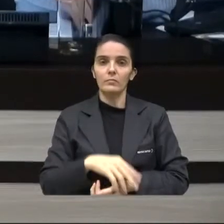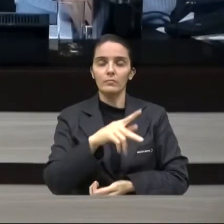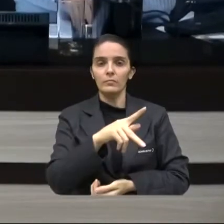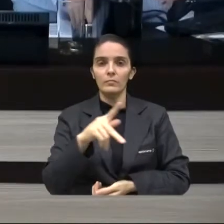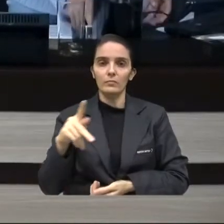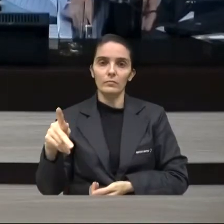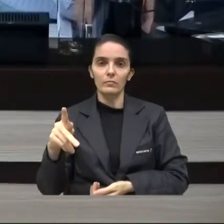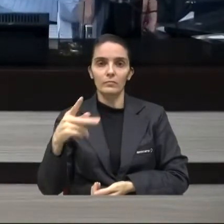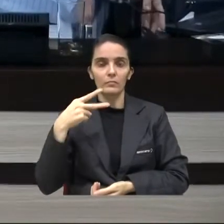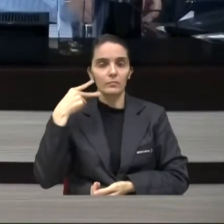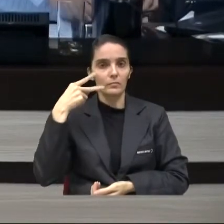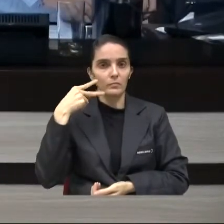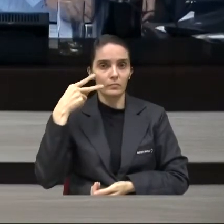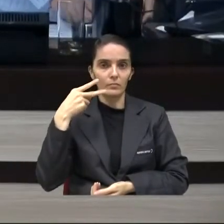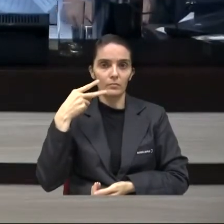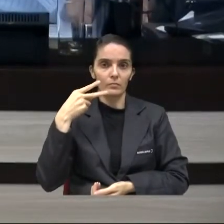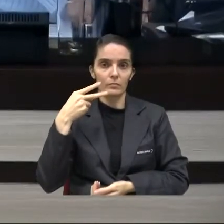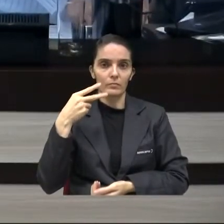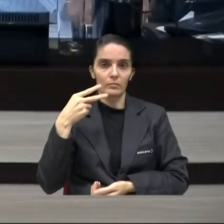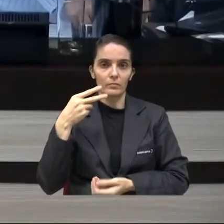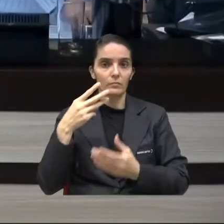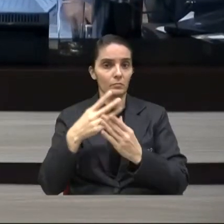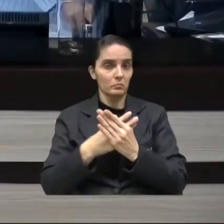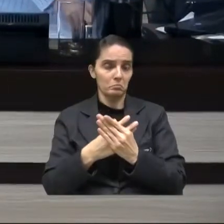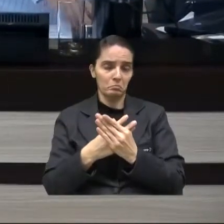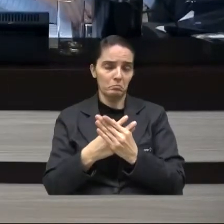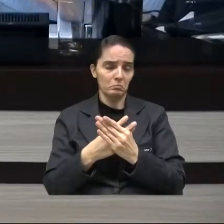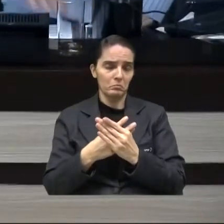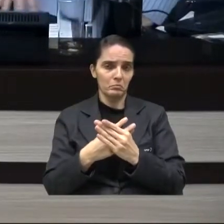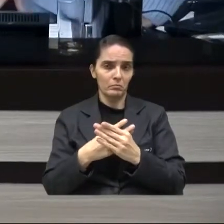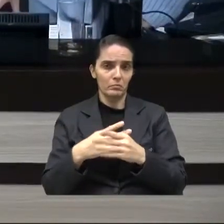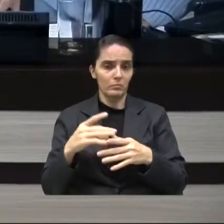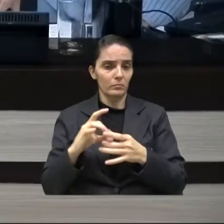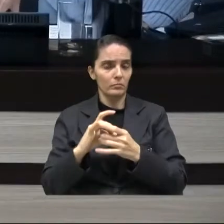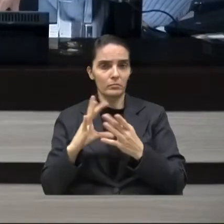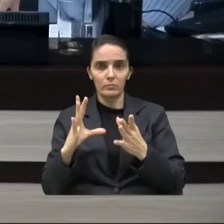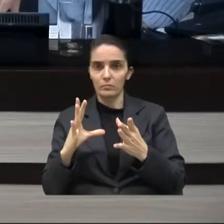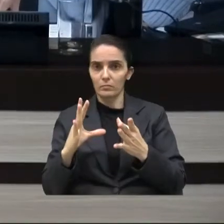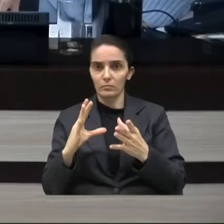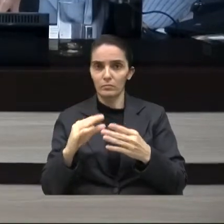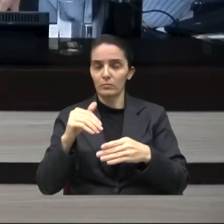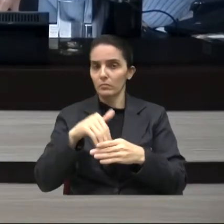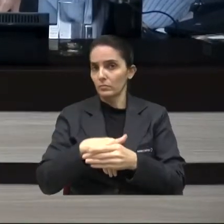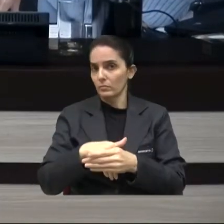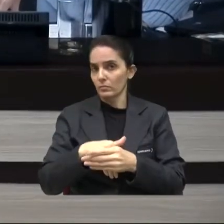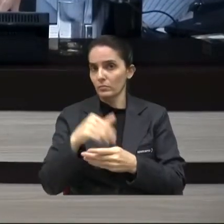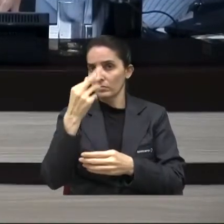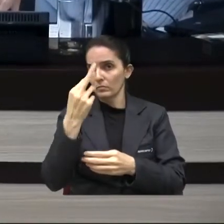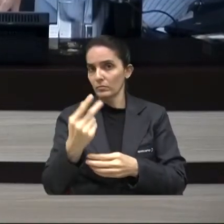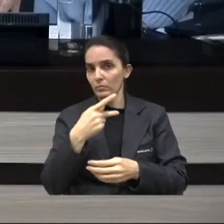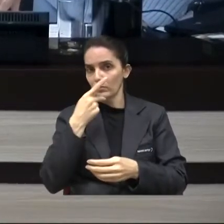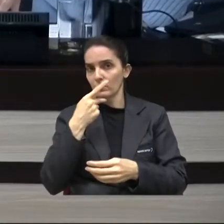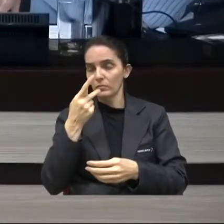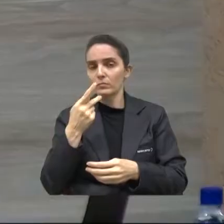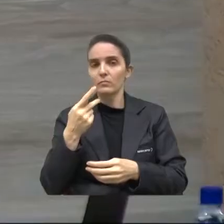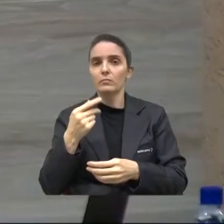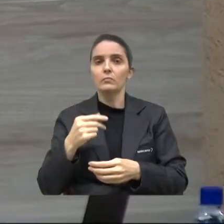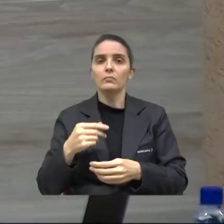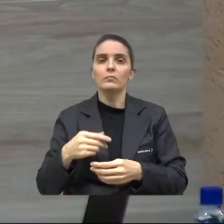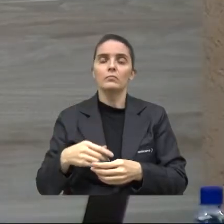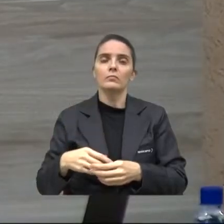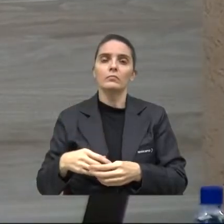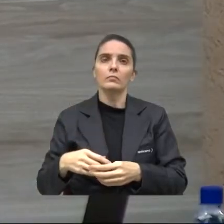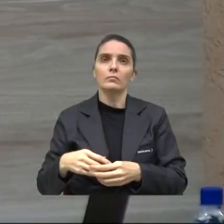presidente, nobres pares, essa casa é uma casa democrática e foi colocada em votação. E, como dizem, em casa democrática não se